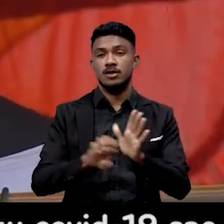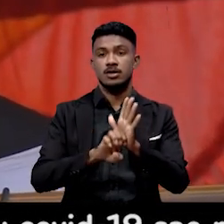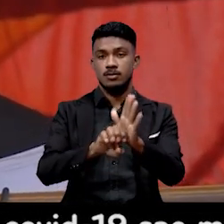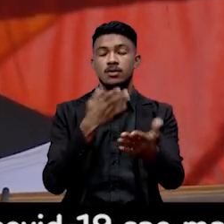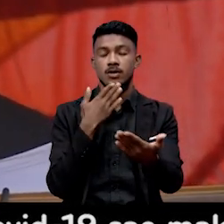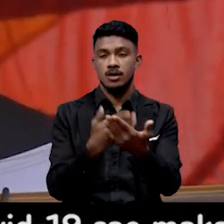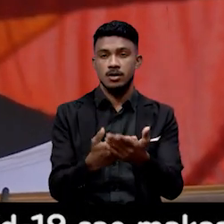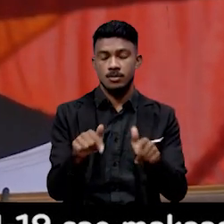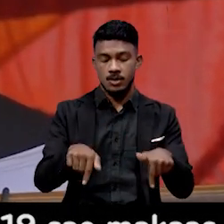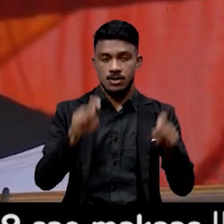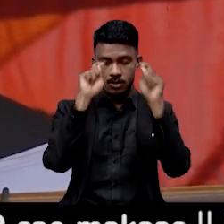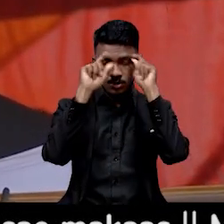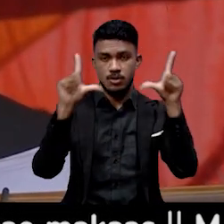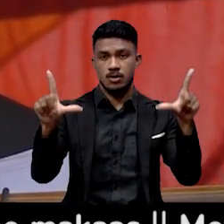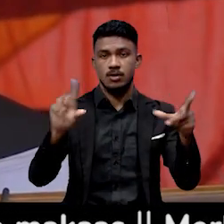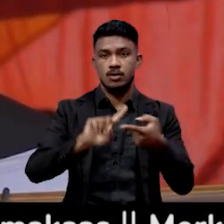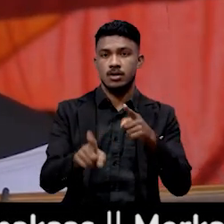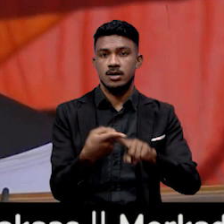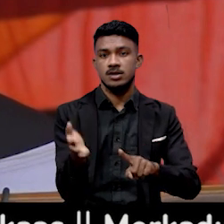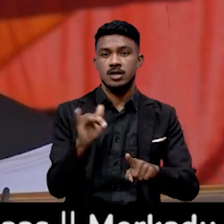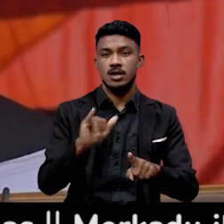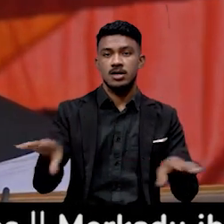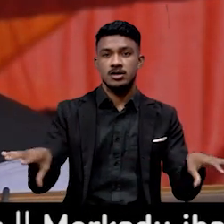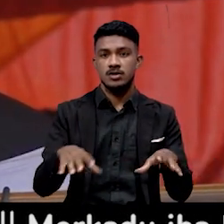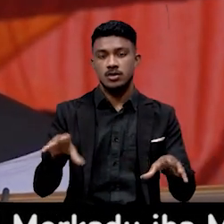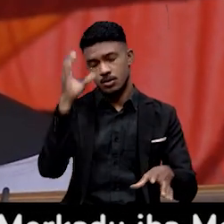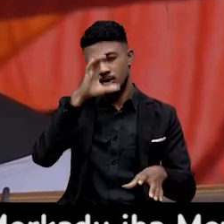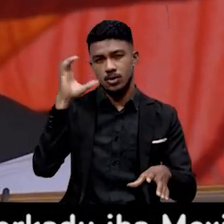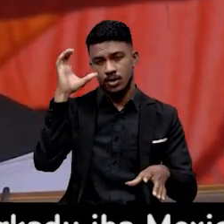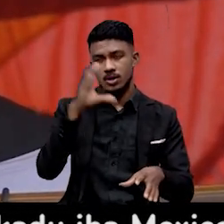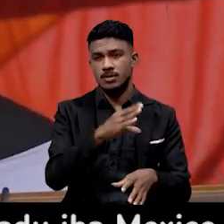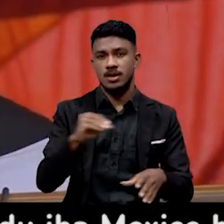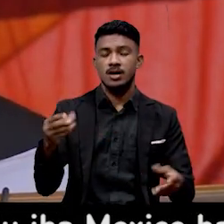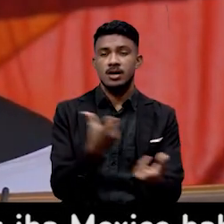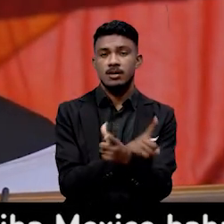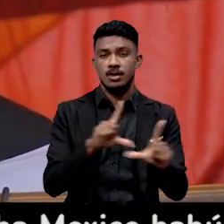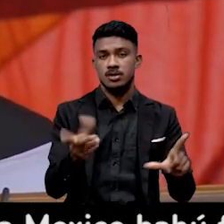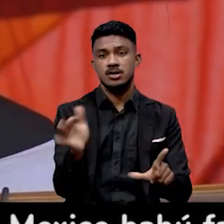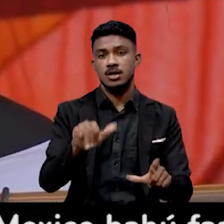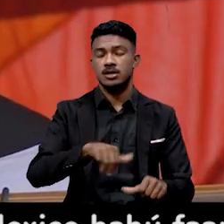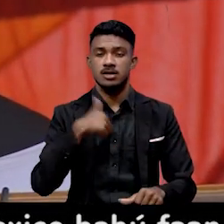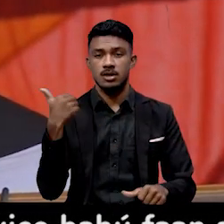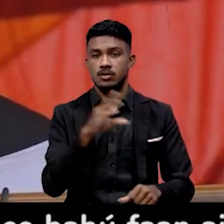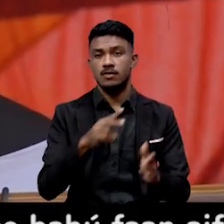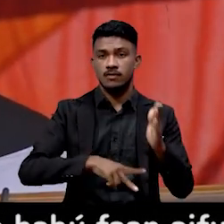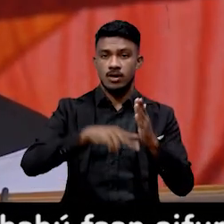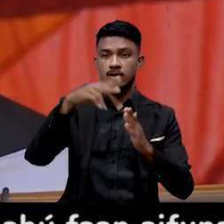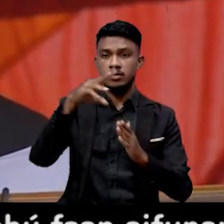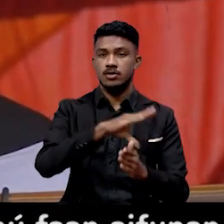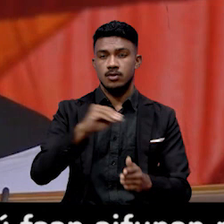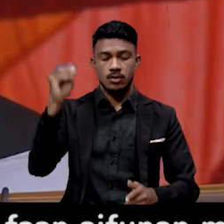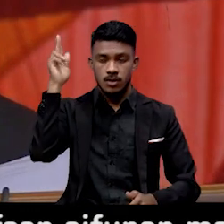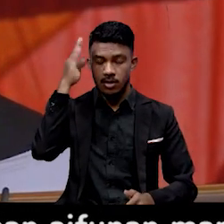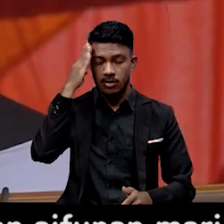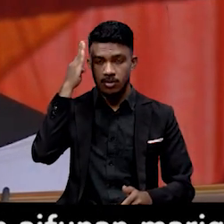otu. Maluk sira ia debera tu buka hato, ba compatriota sesero. Valores no princípios